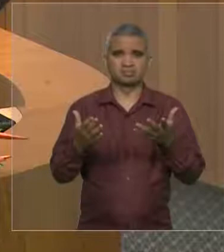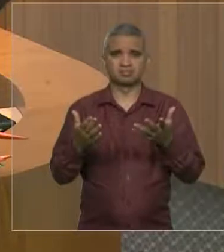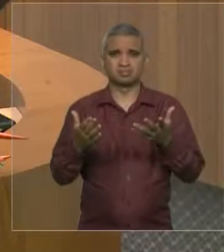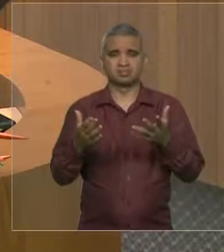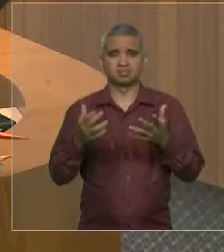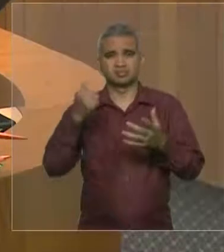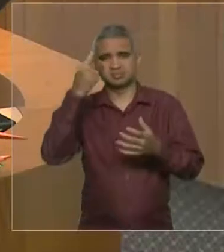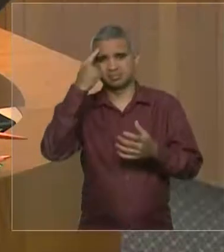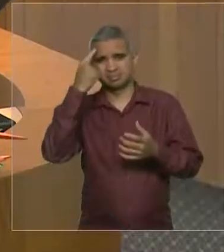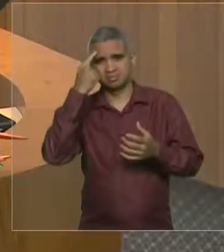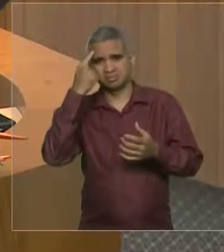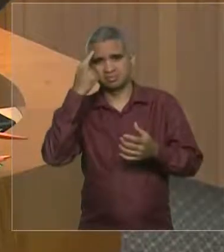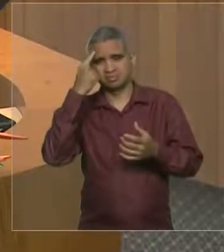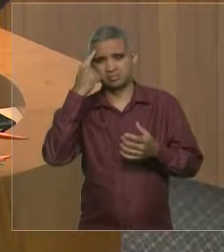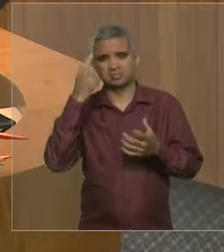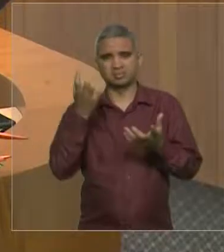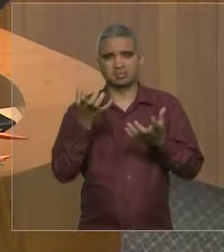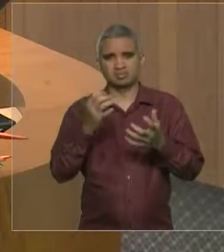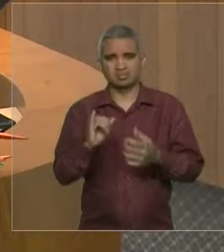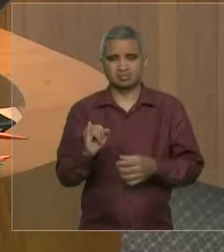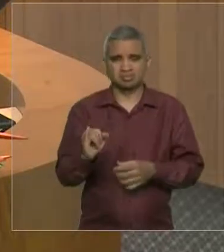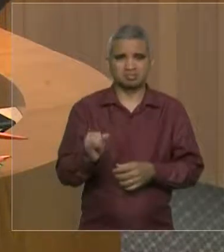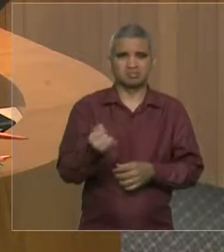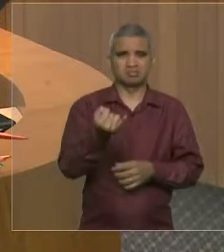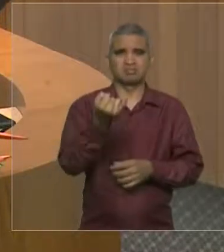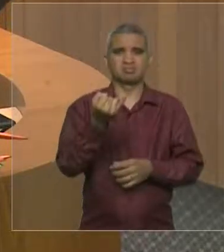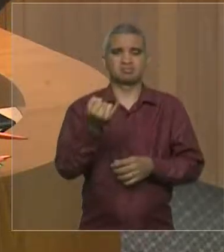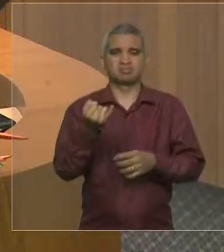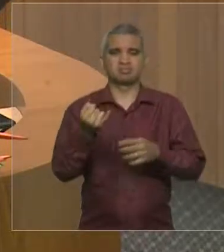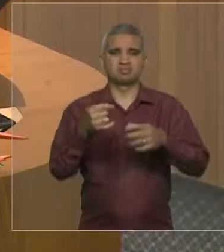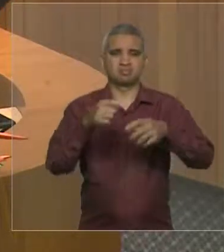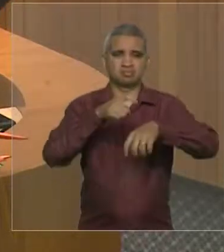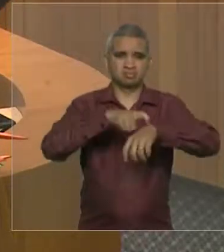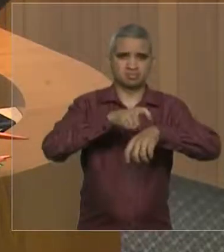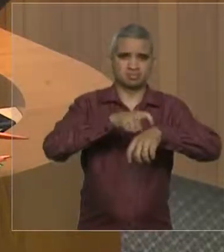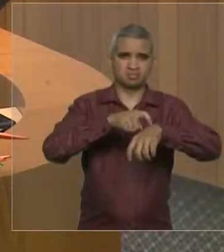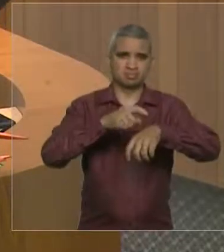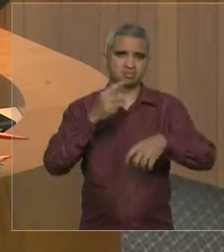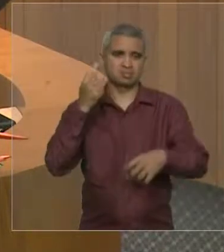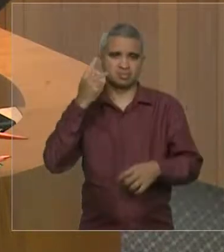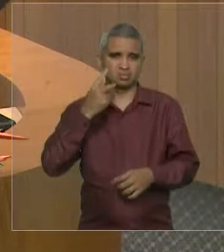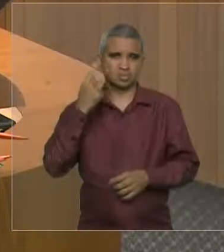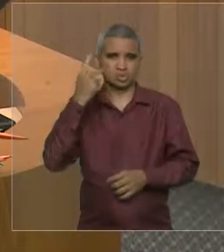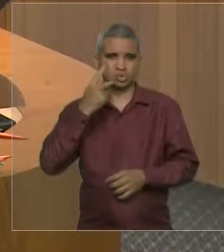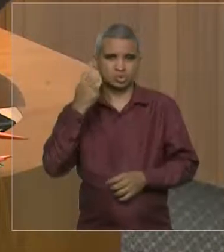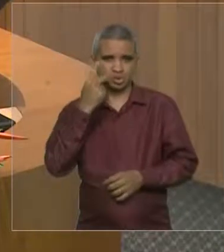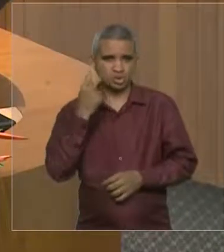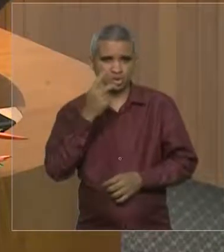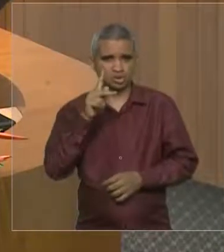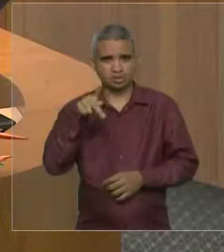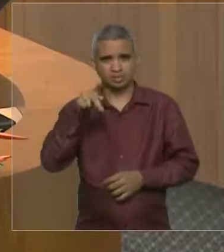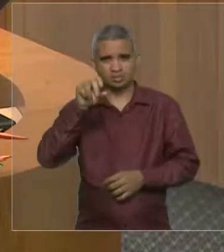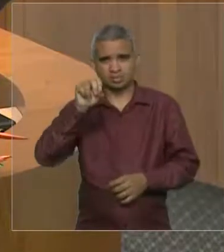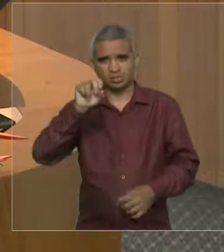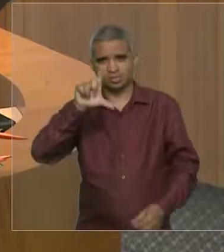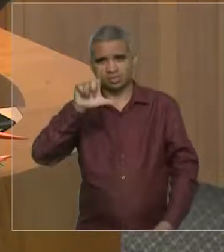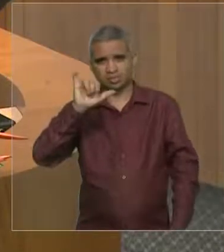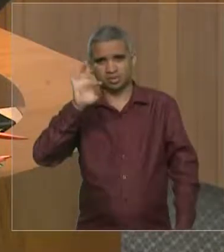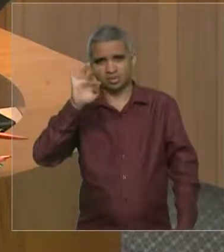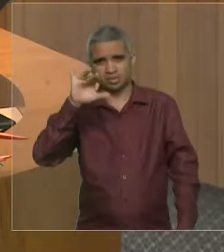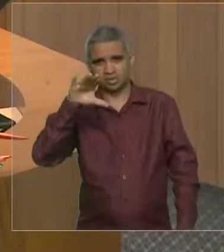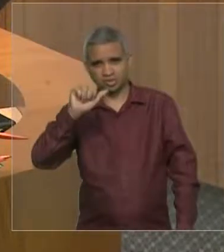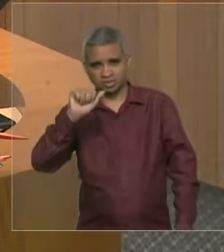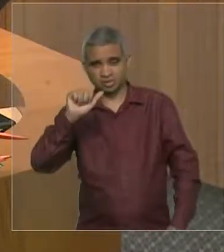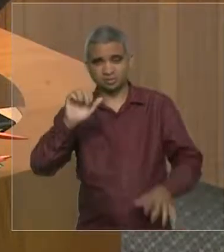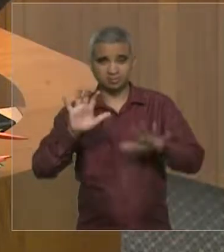despolitizar, muitas vezes o que não é politizável, mas as pessoas insistem em fazer. As pessoas tendem